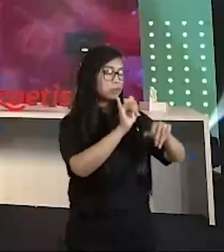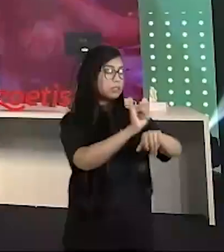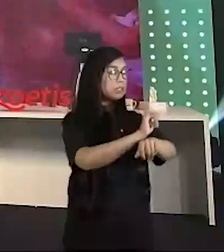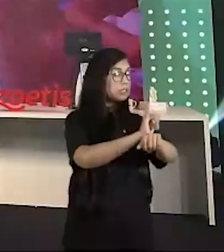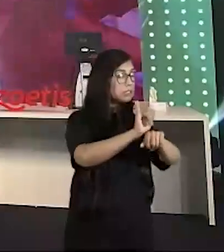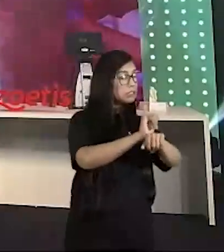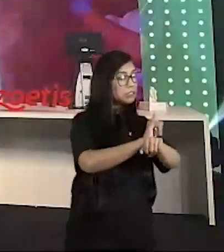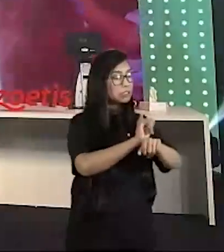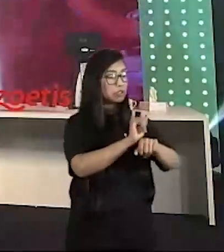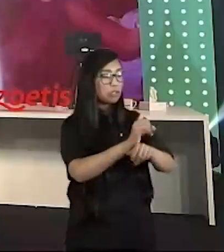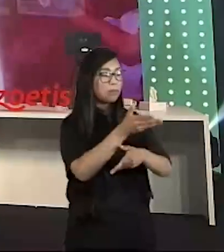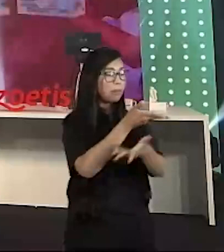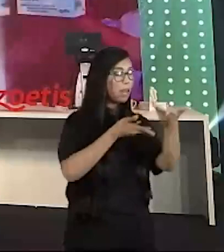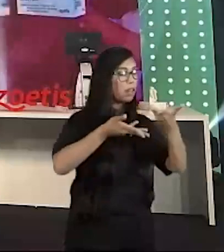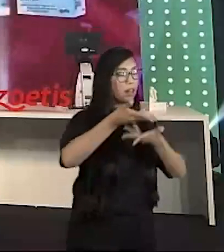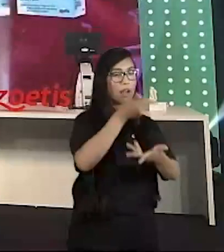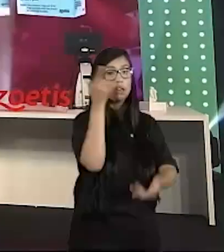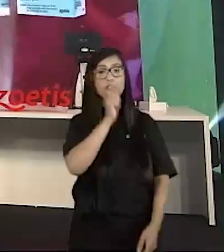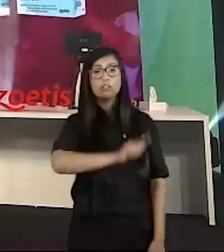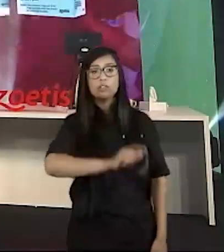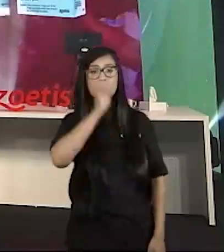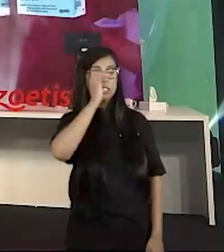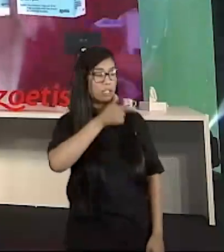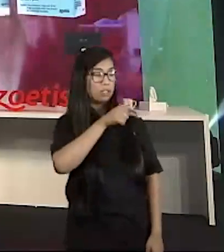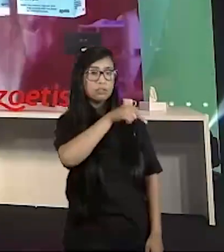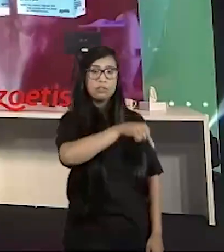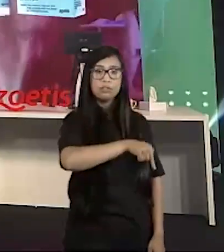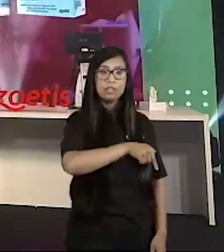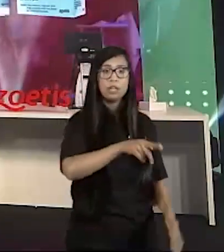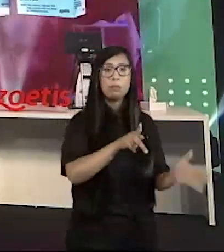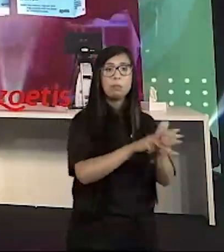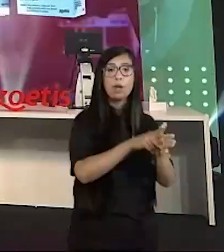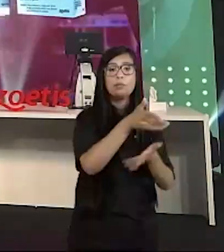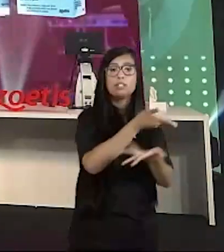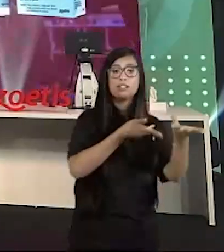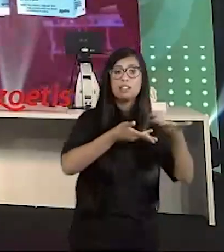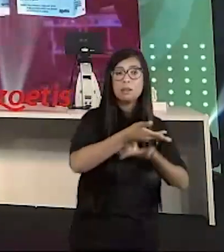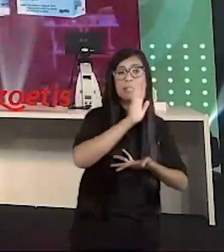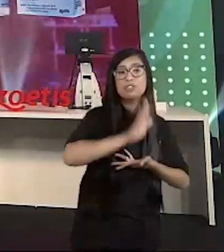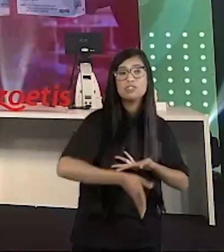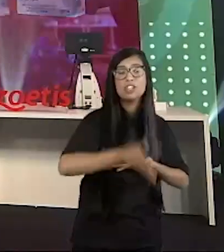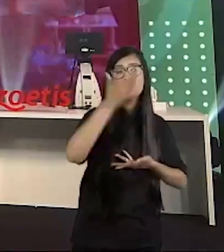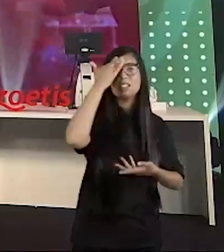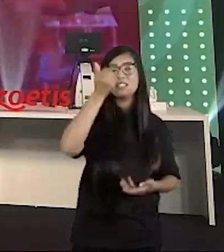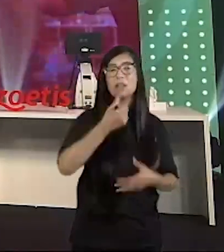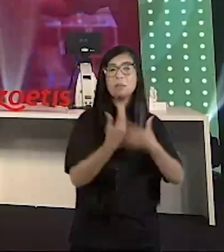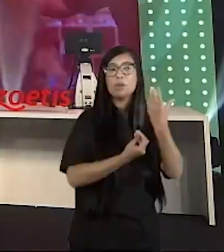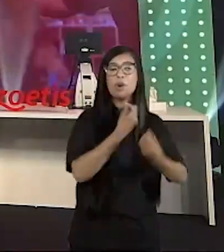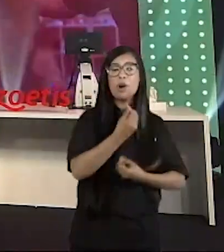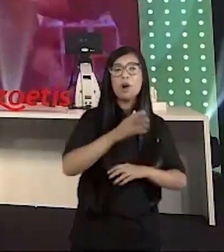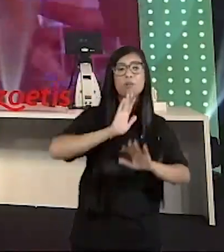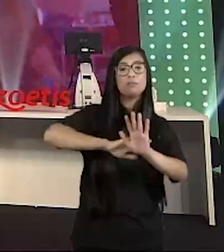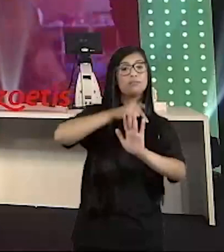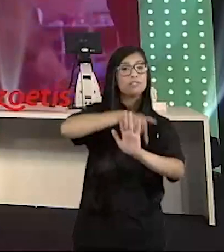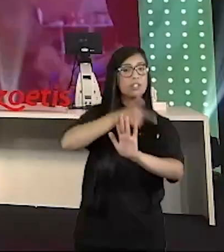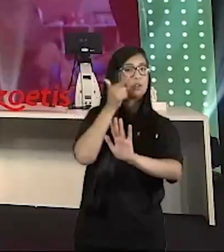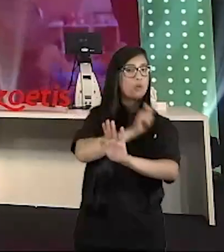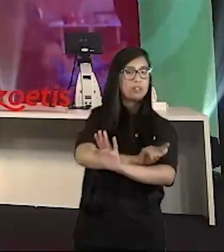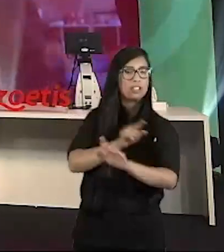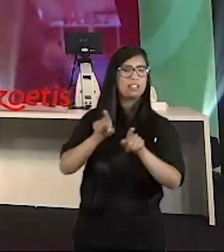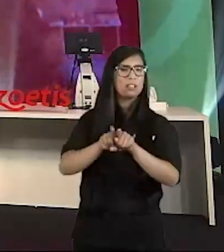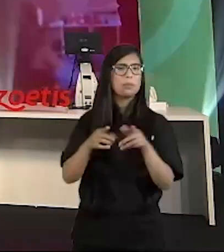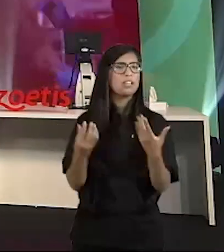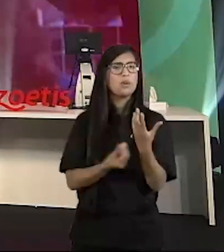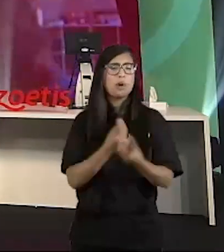clínica e assim é que a gente vai escolher o exame a fazer. Então, o pontapé inicial de tudo